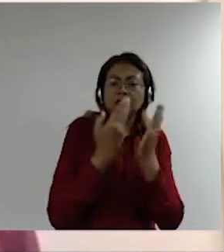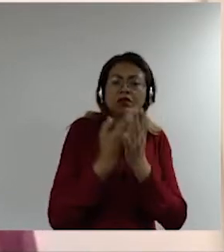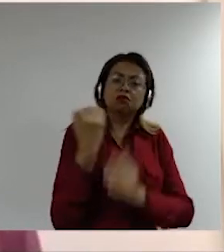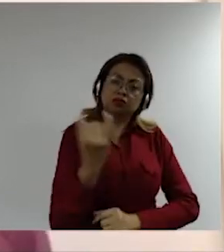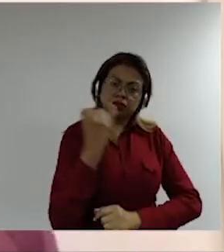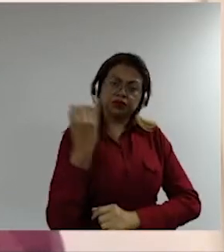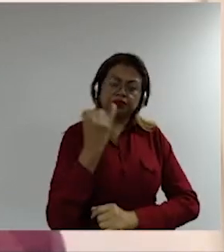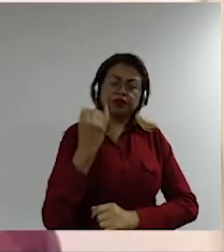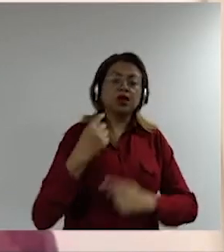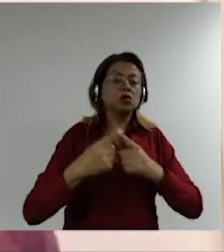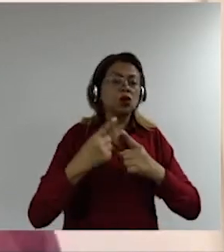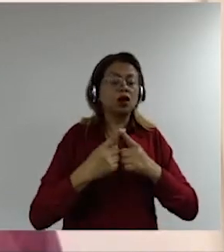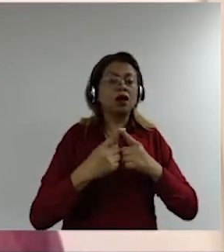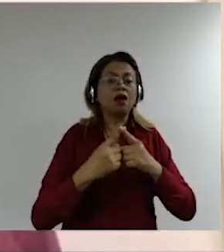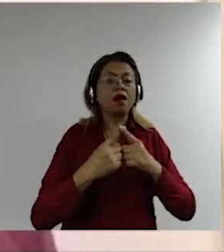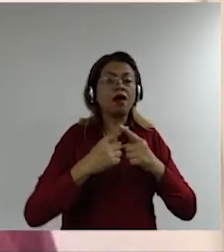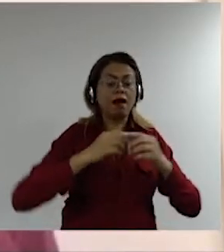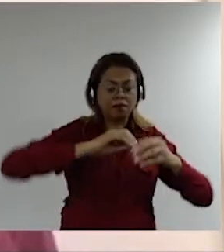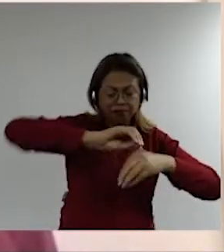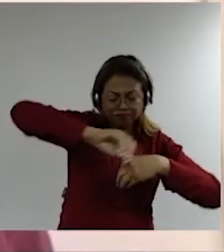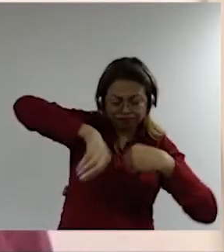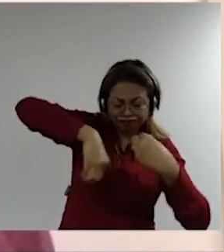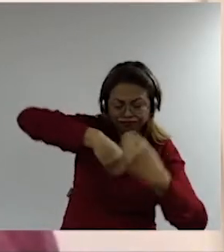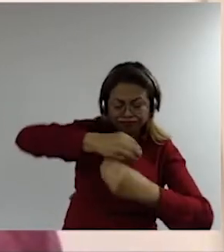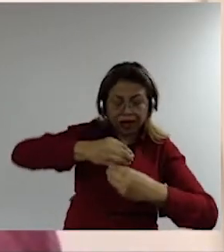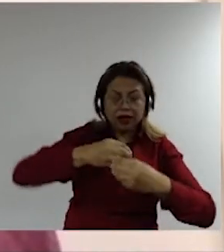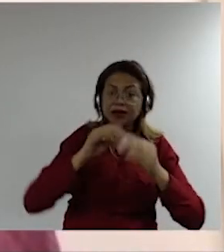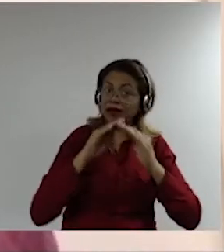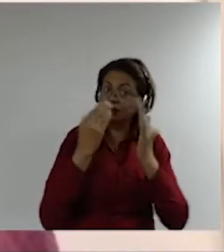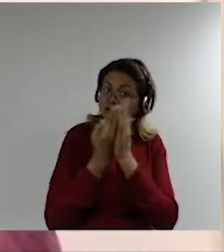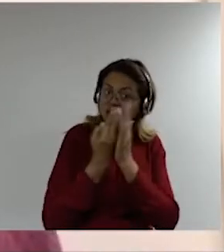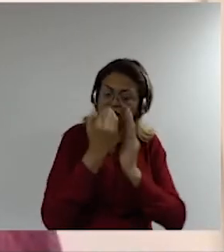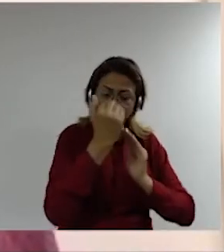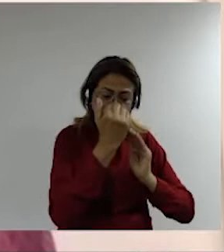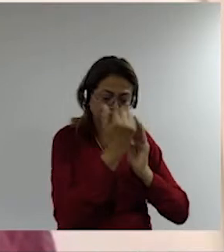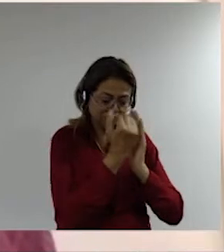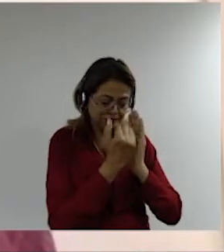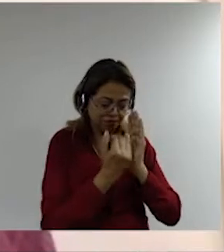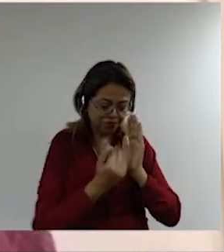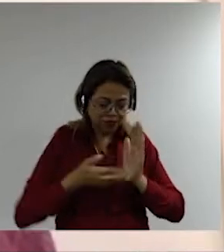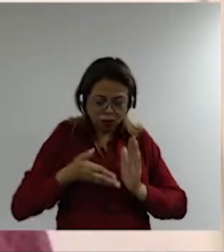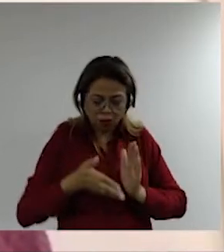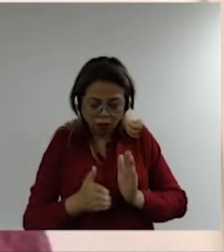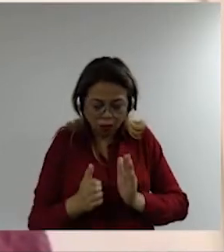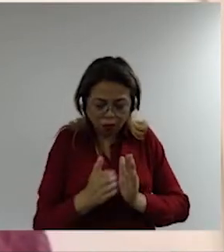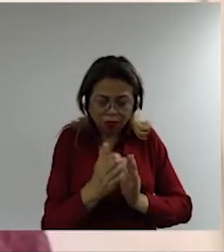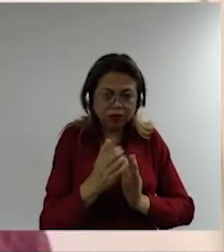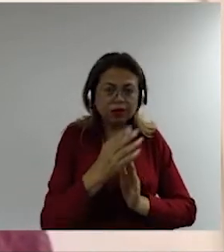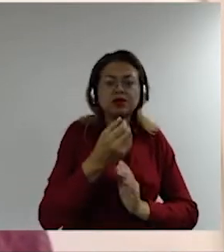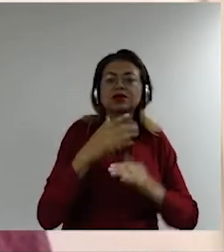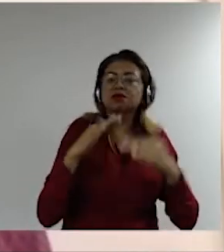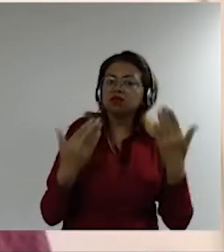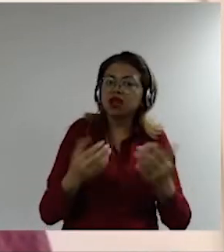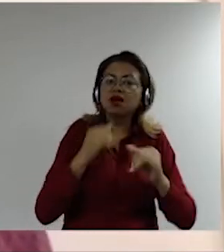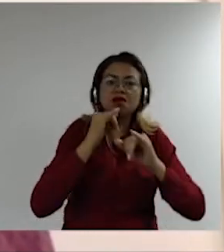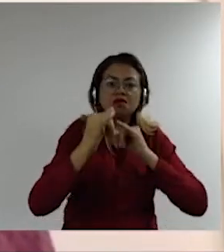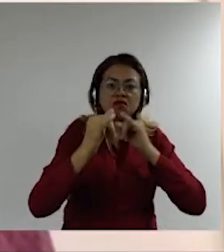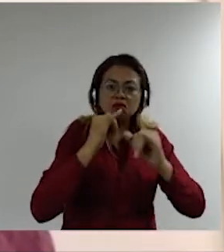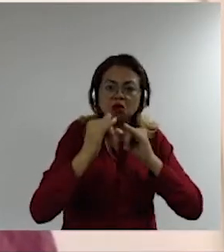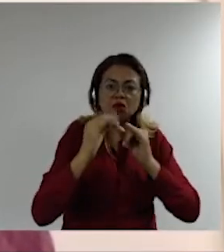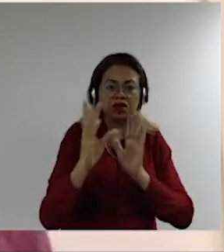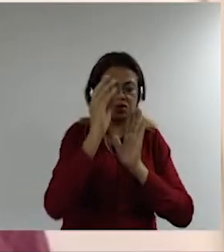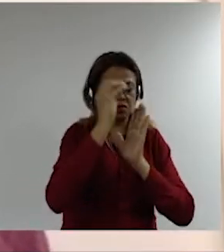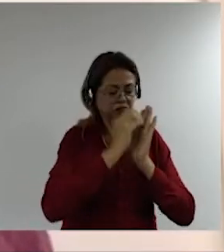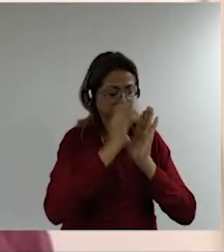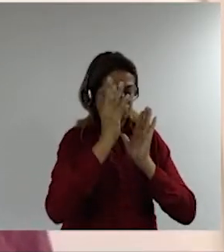porque ela organiza e provê informações através do currículo e através das disciplinas por meio das quais ela